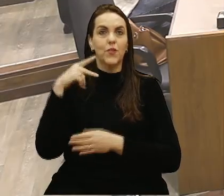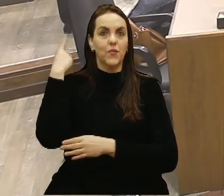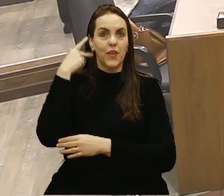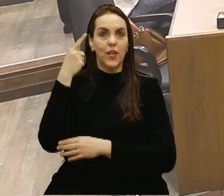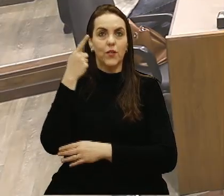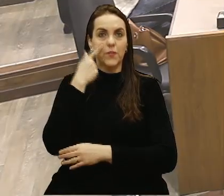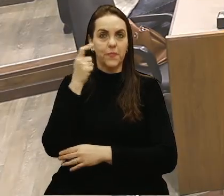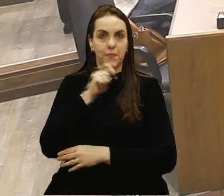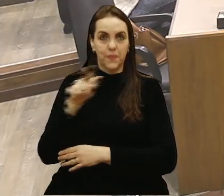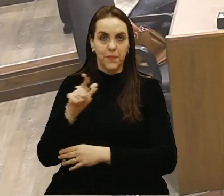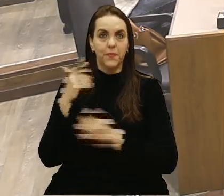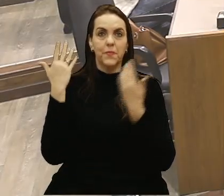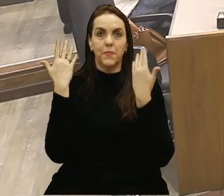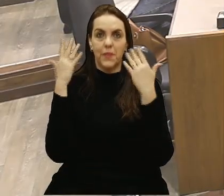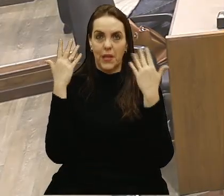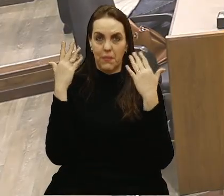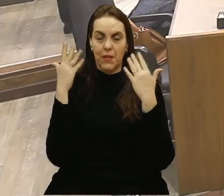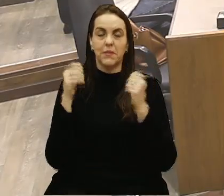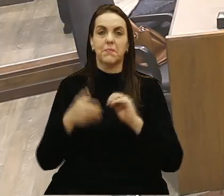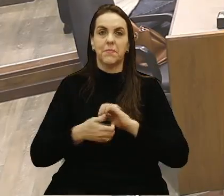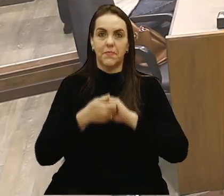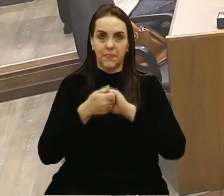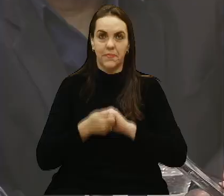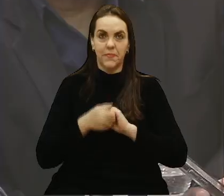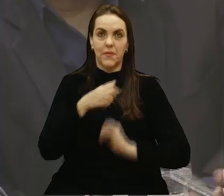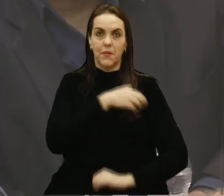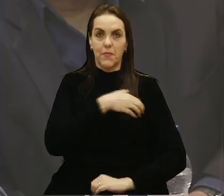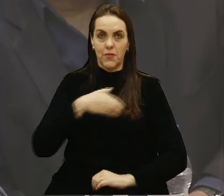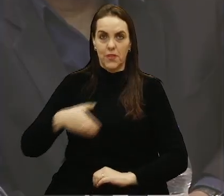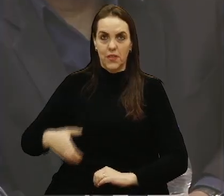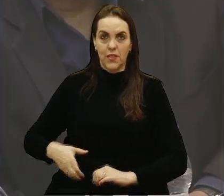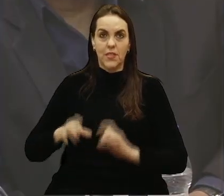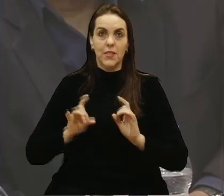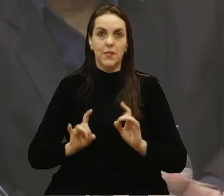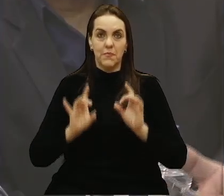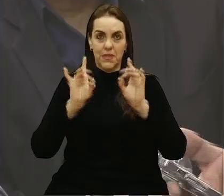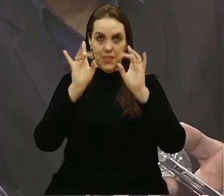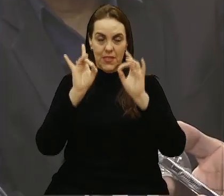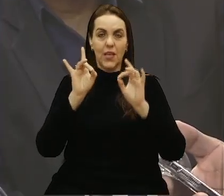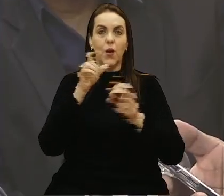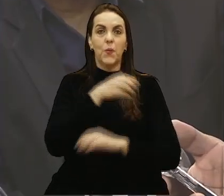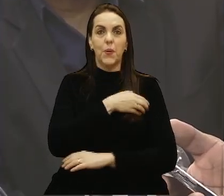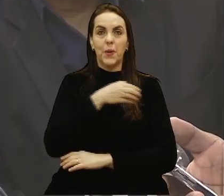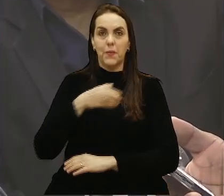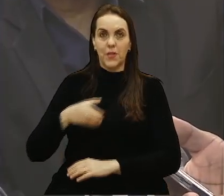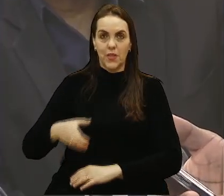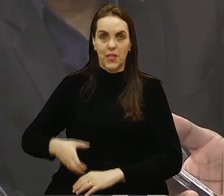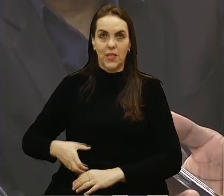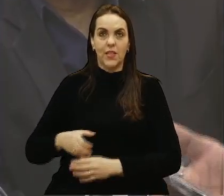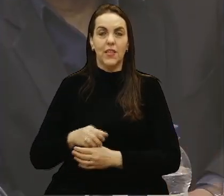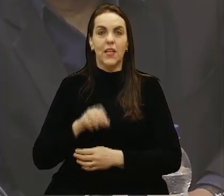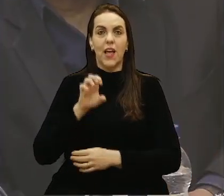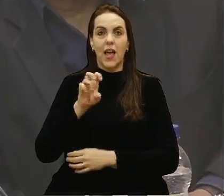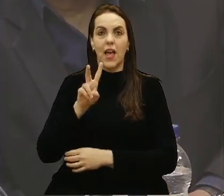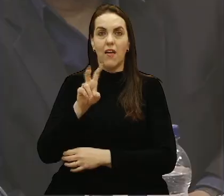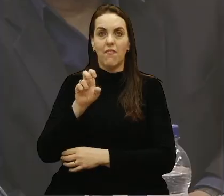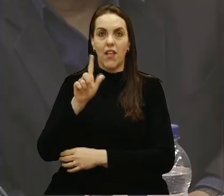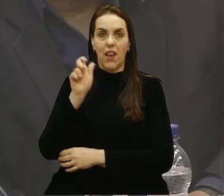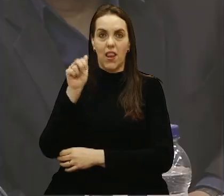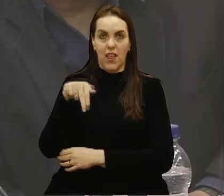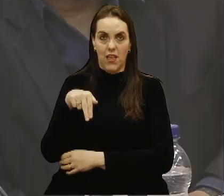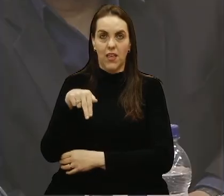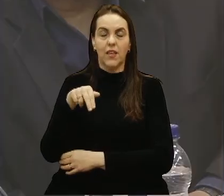Parabéns. Saúdo as embaixatrizes, em especial a embaixatriz Evelyn Gonzaga